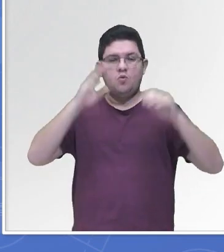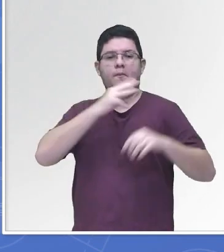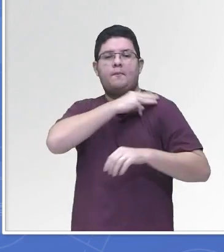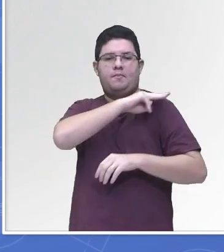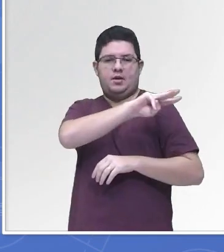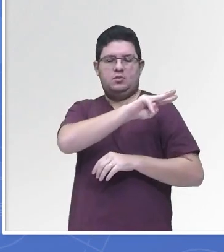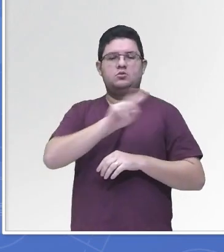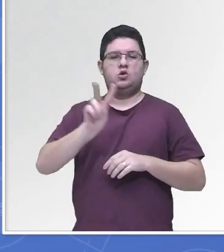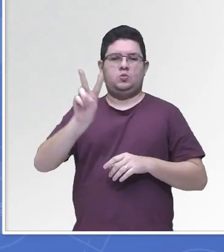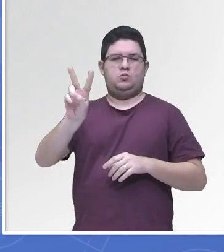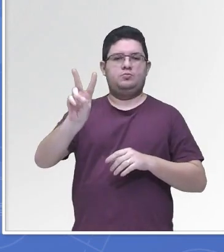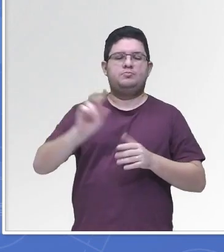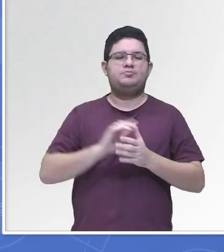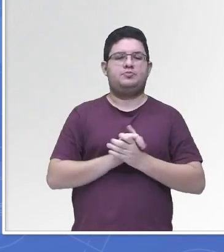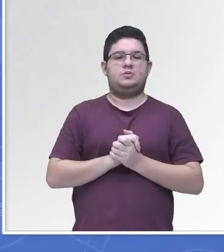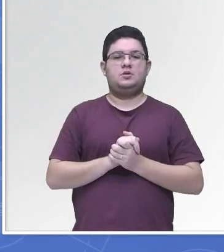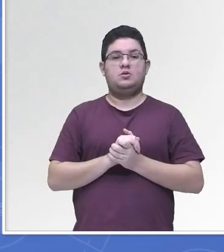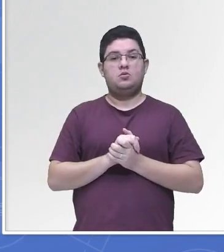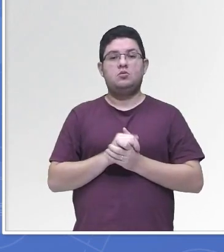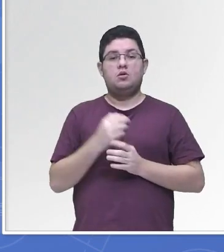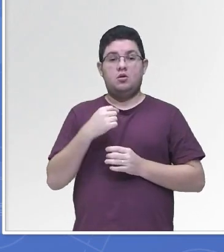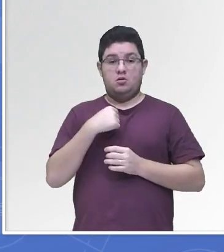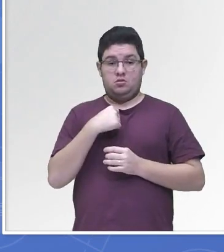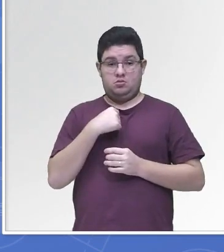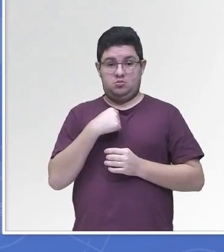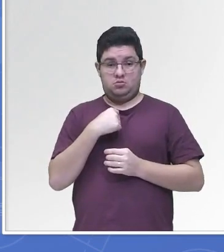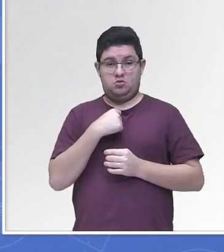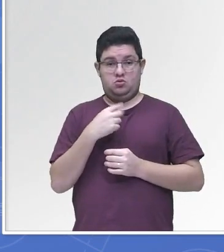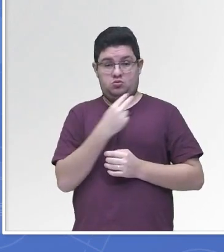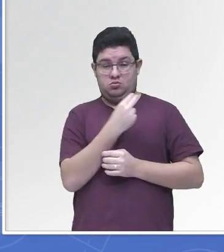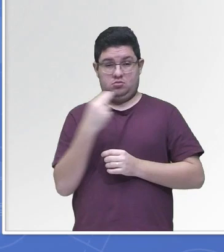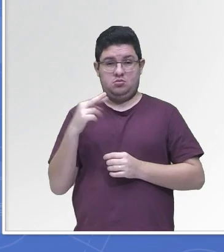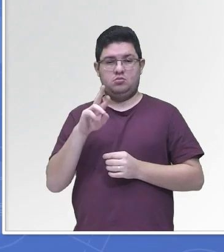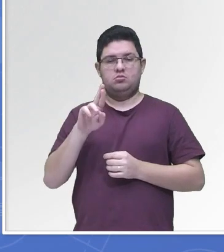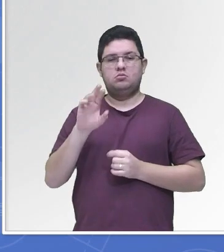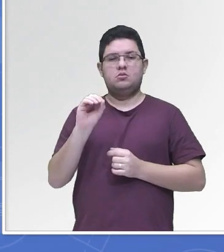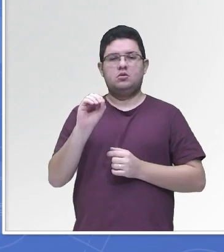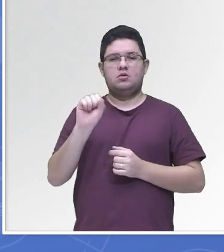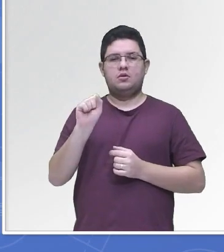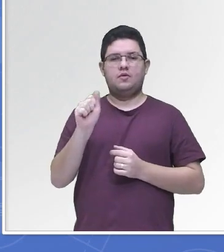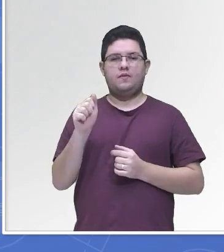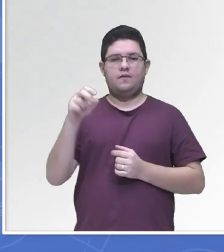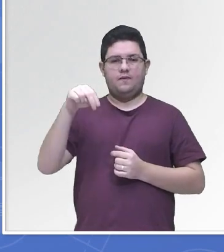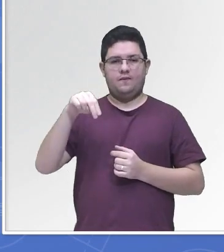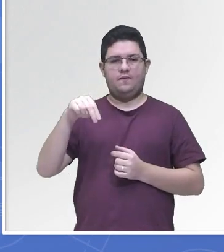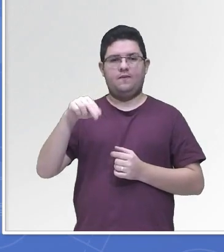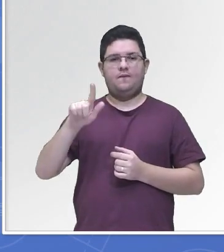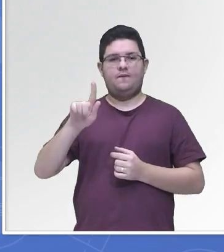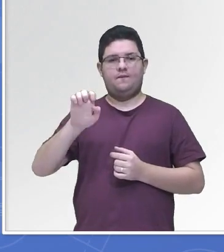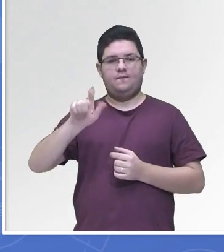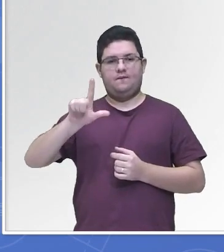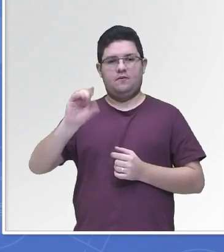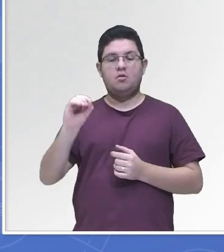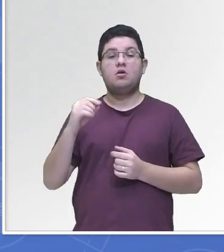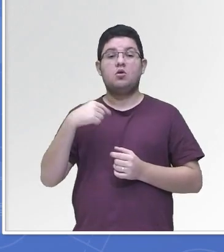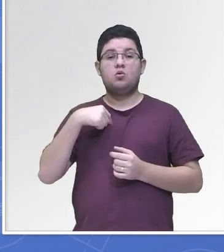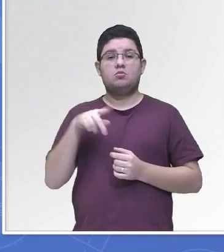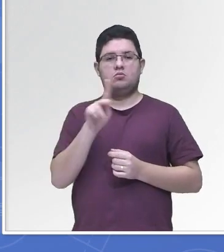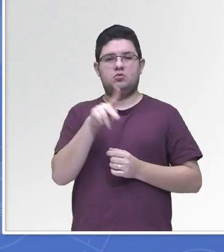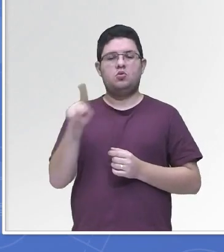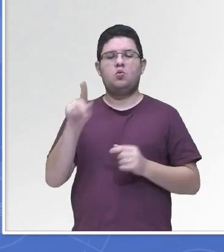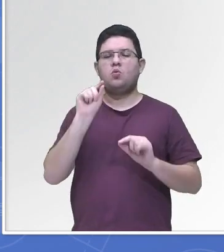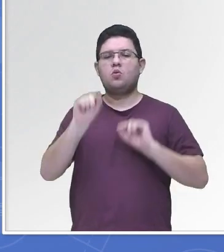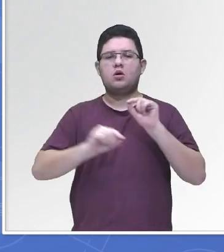segunda série. Sou o professor Rosângelo Assis, sou um dos professores de filosofia do ensino médio aqui do